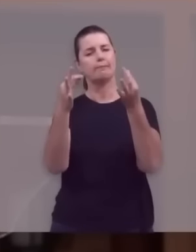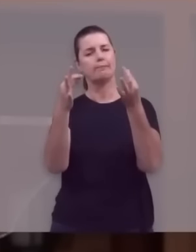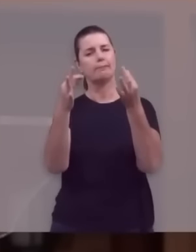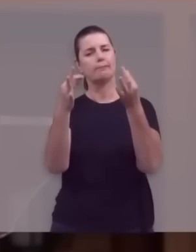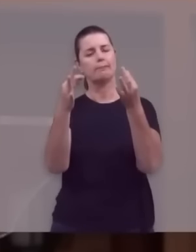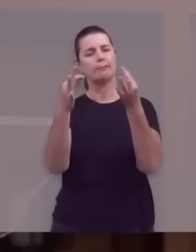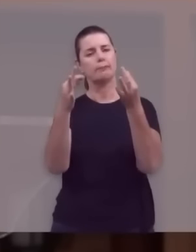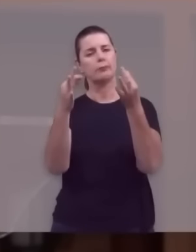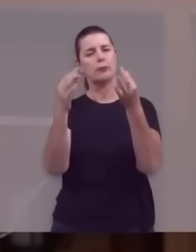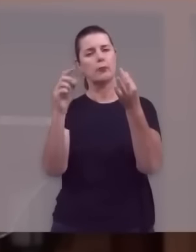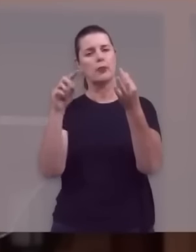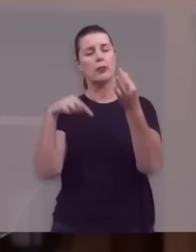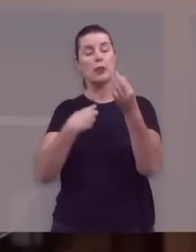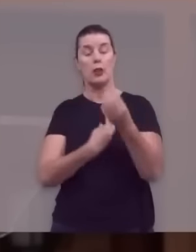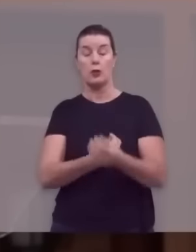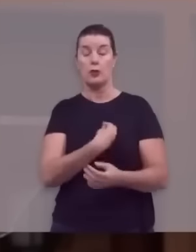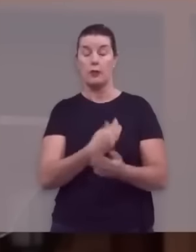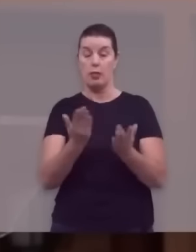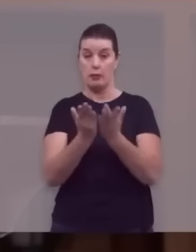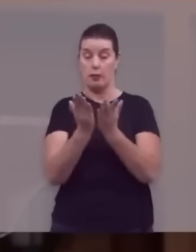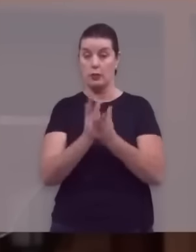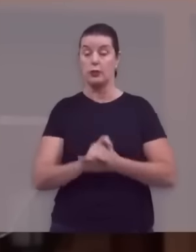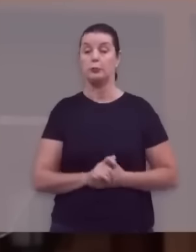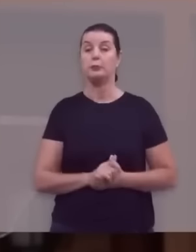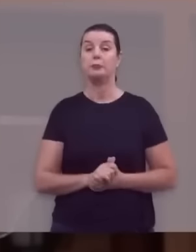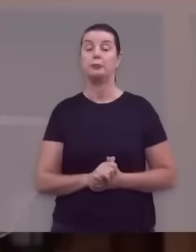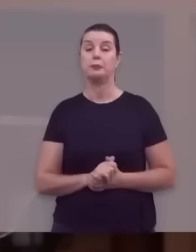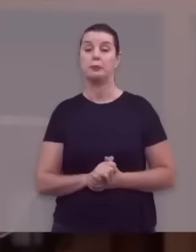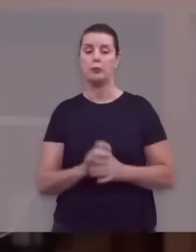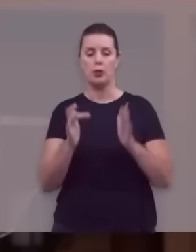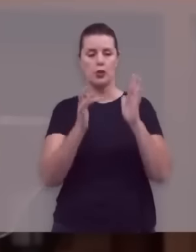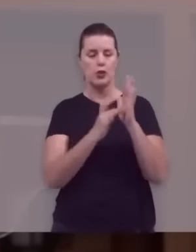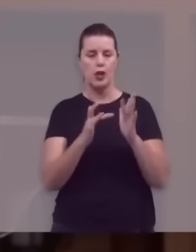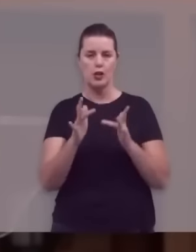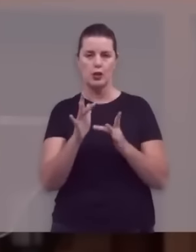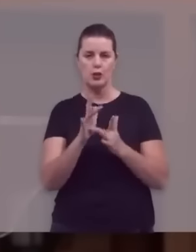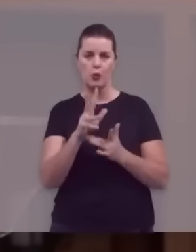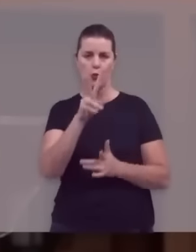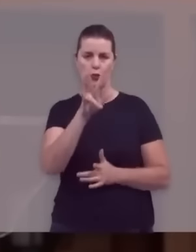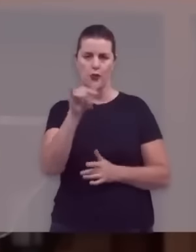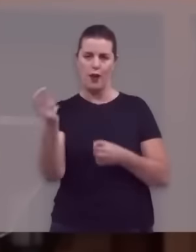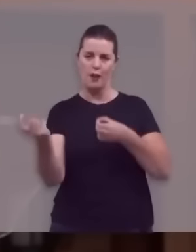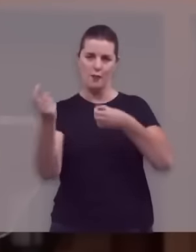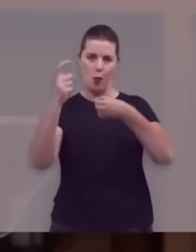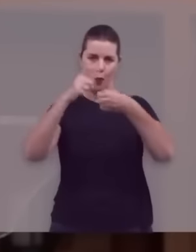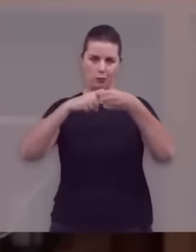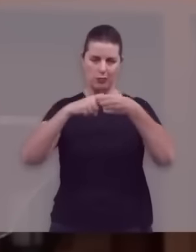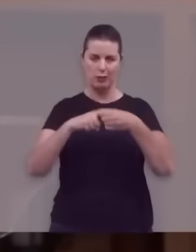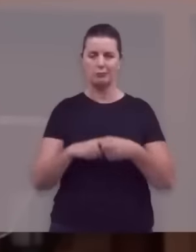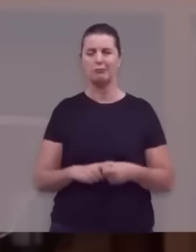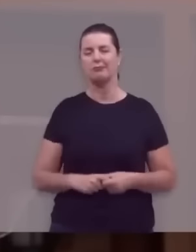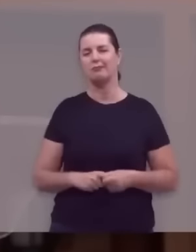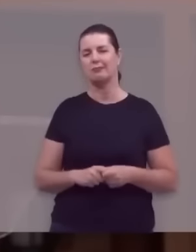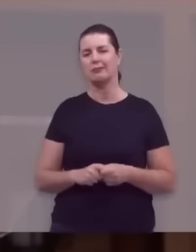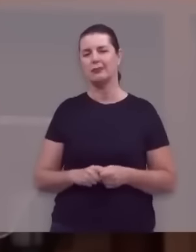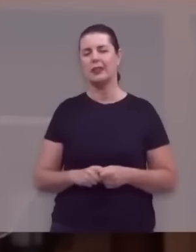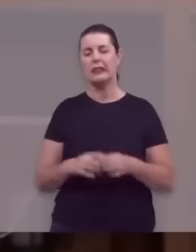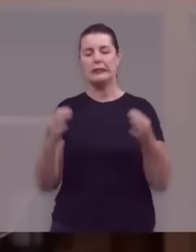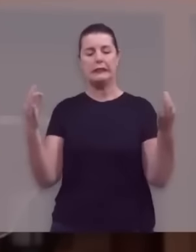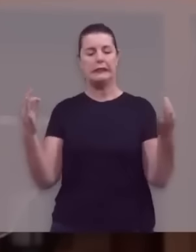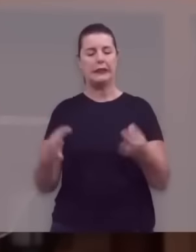culminante da jornada Cristã Jesus voltará